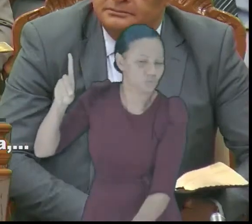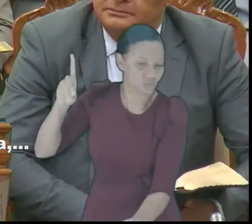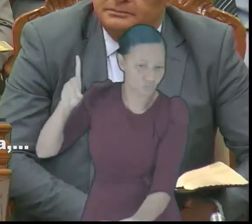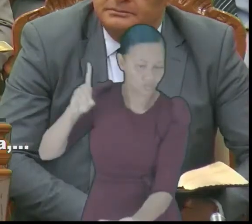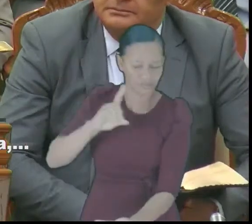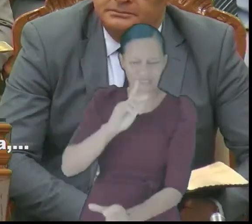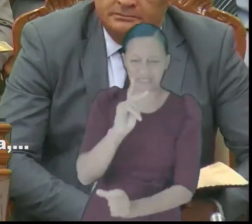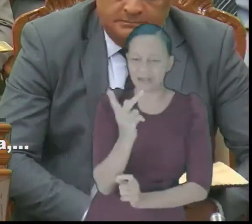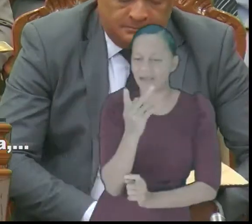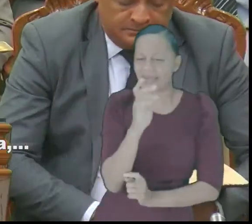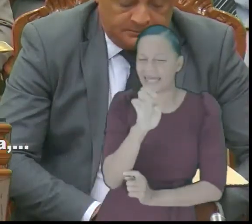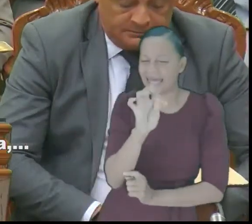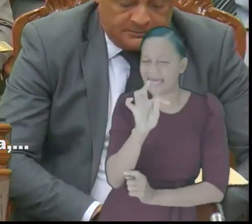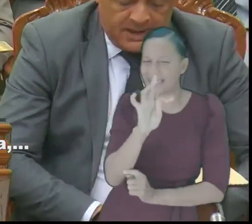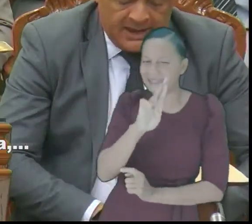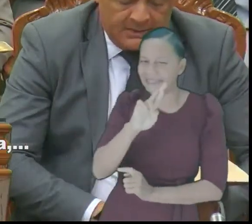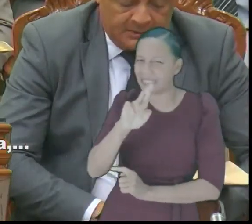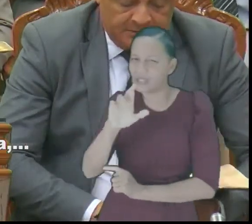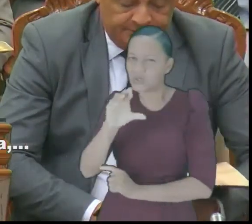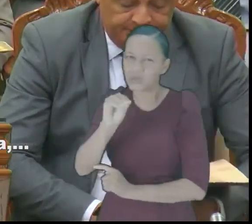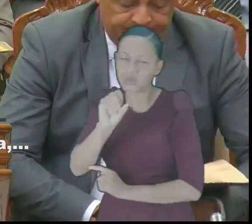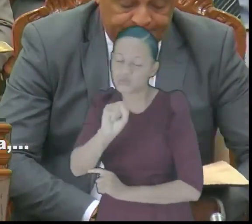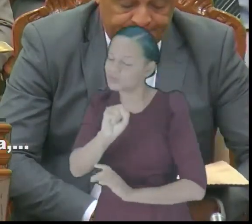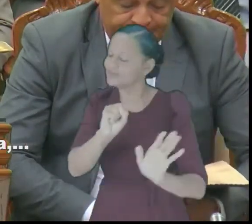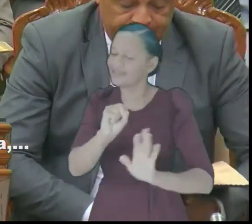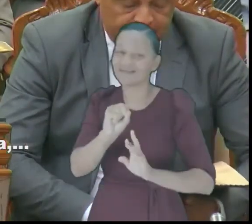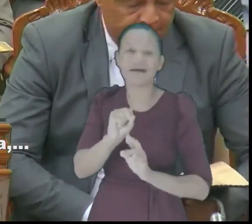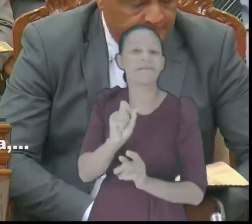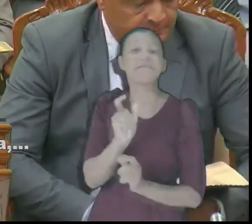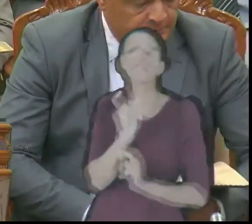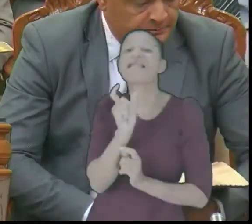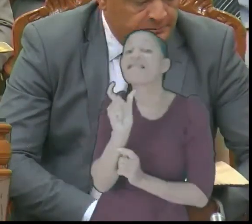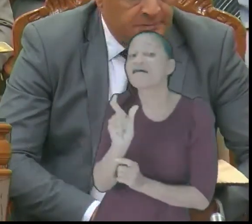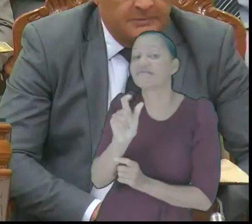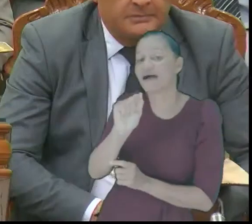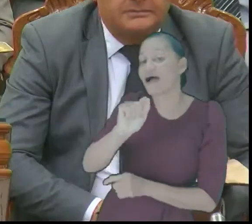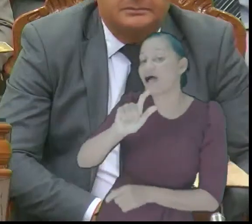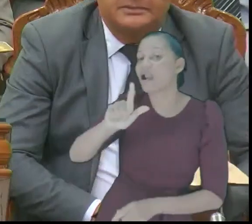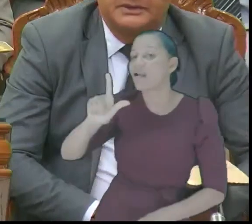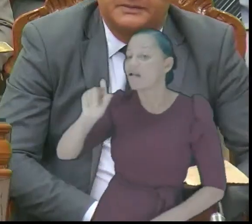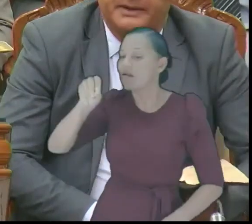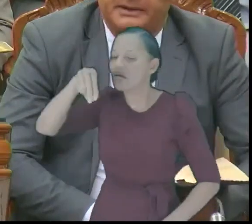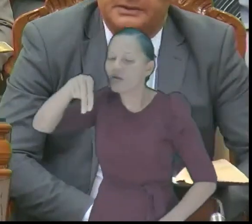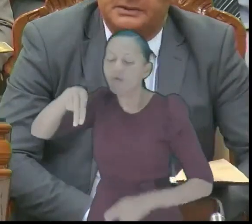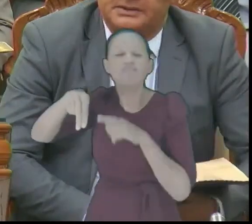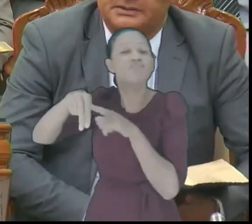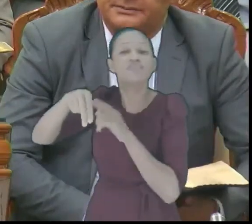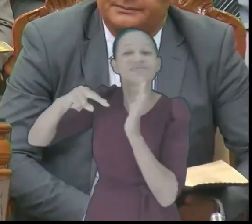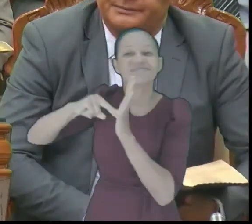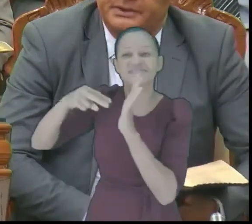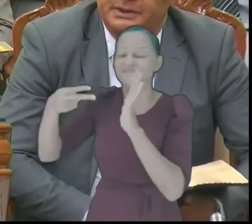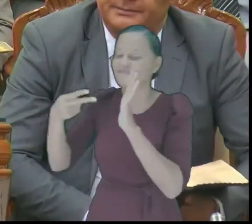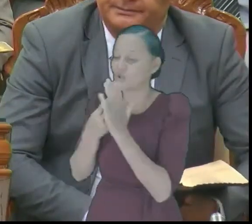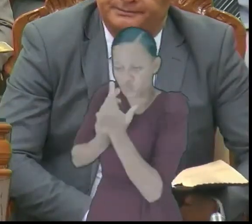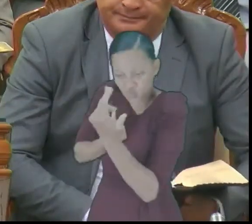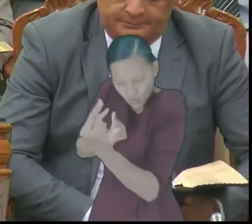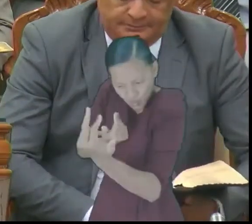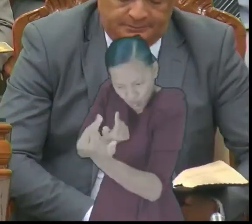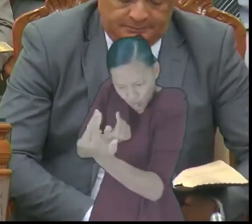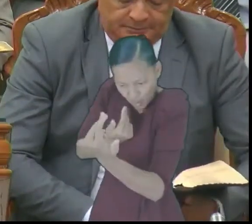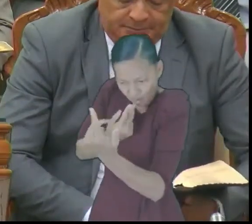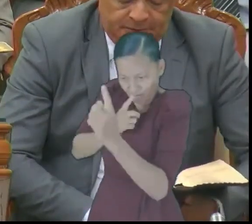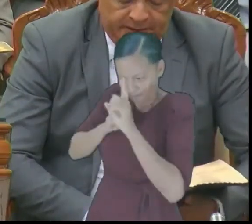é héteros, é o quê? Alon, que significa outro da mesma essência, da